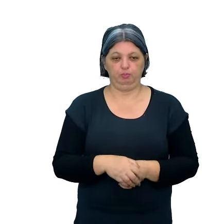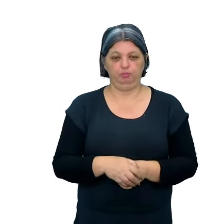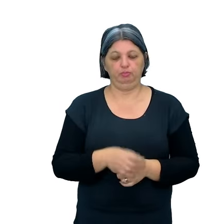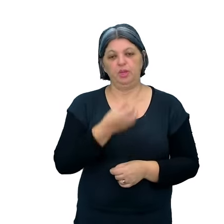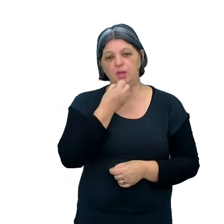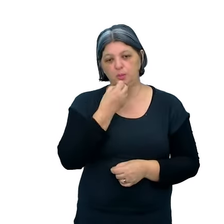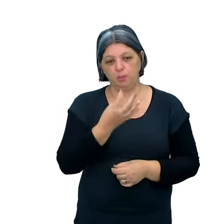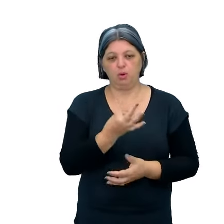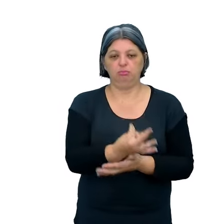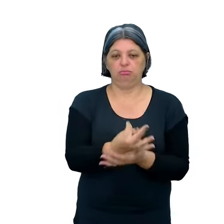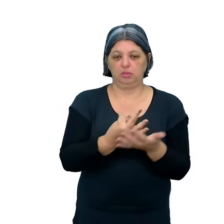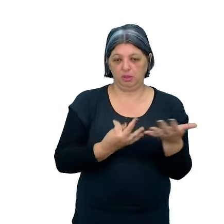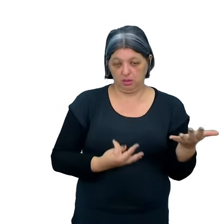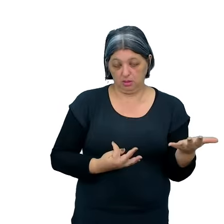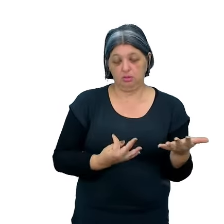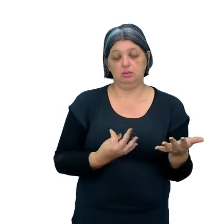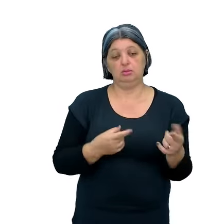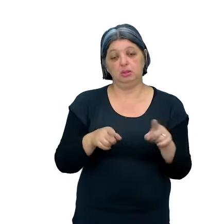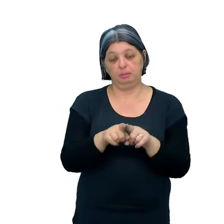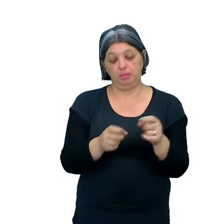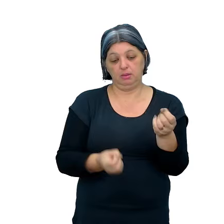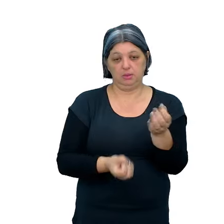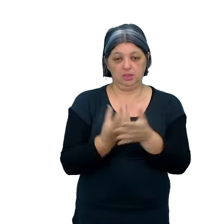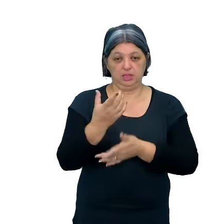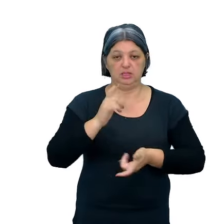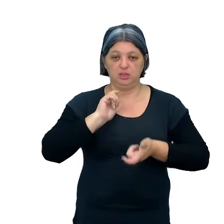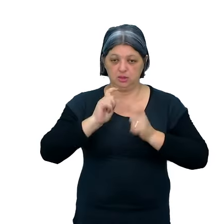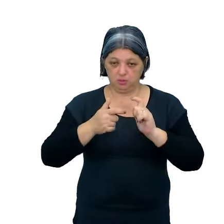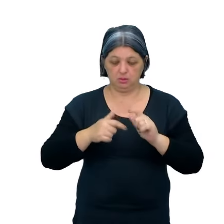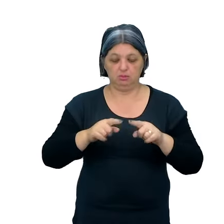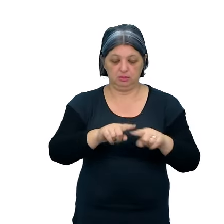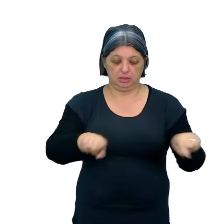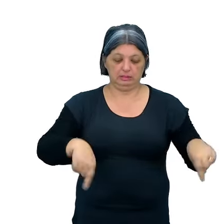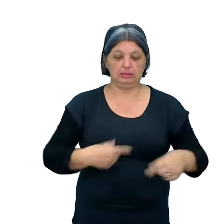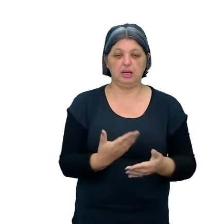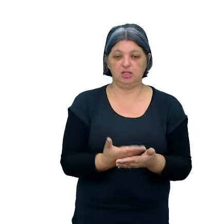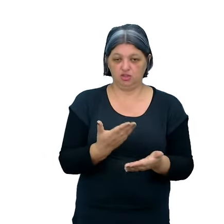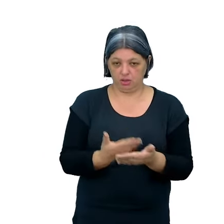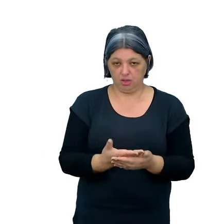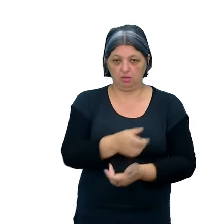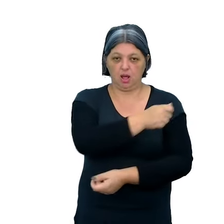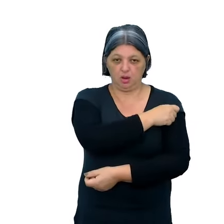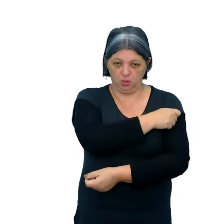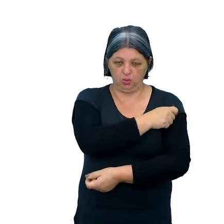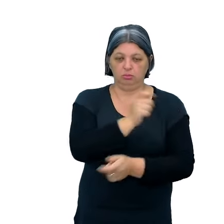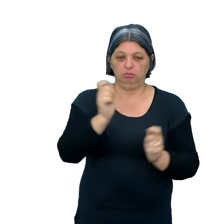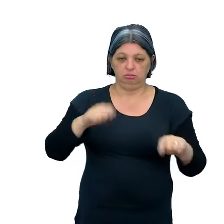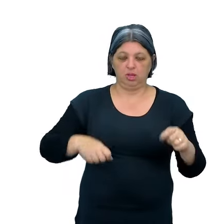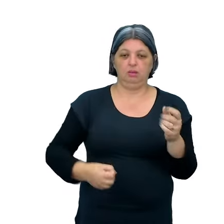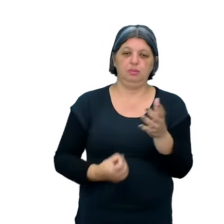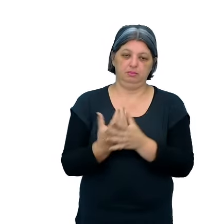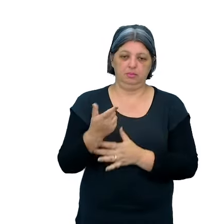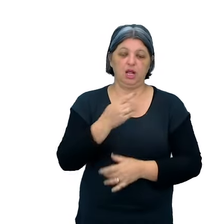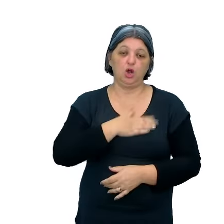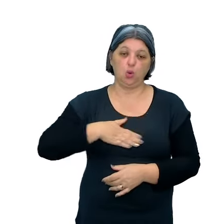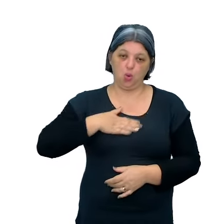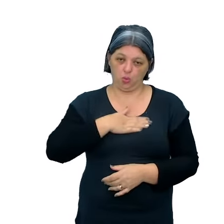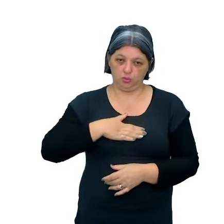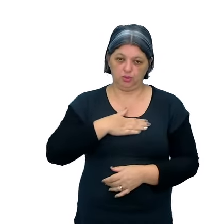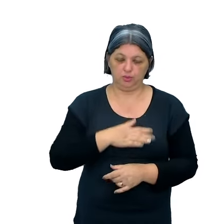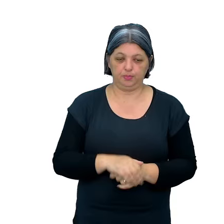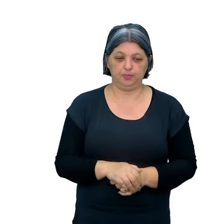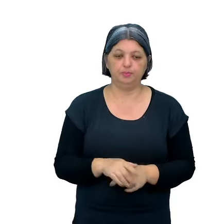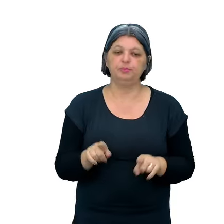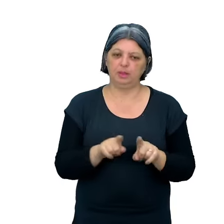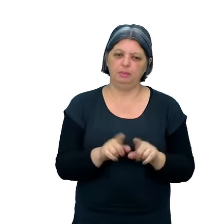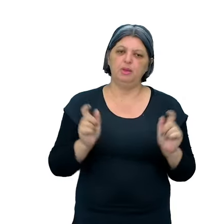bom meme, que pode ser construído em sala de aula pelos estudantes e é algo que eles gostam bastante. Então, eles também